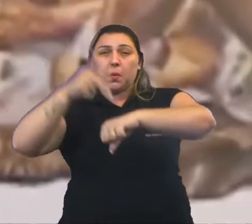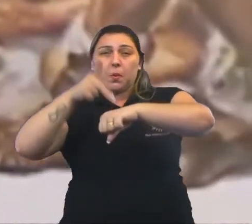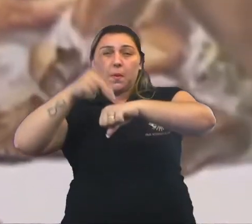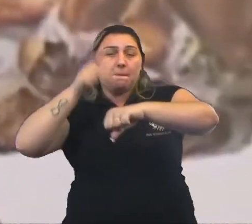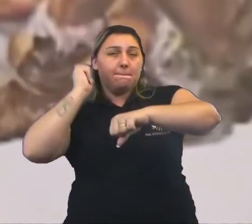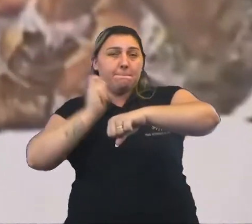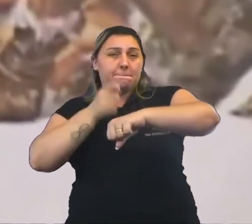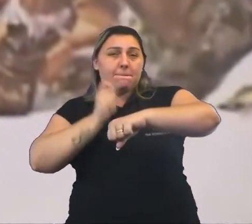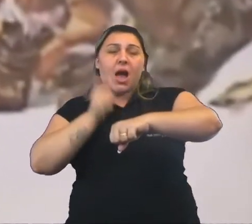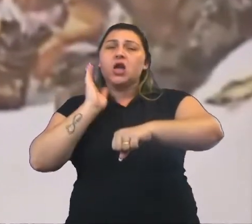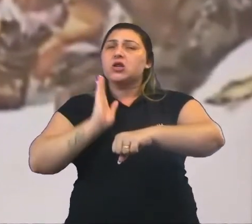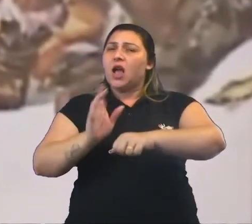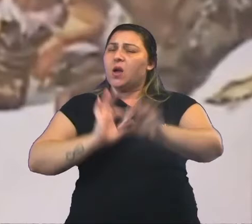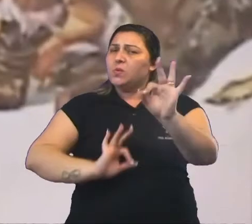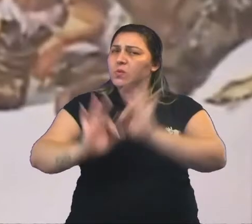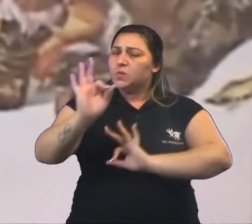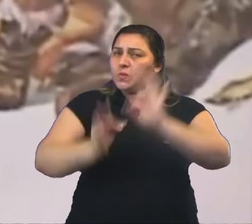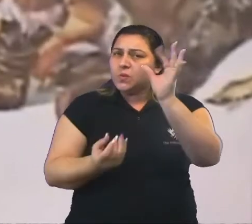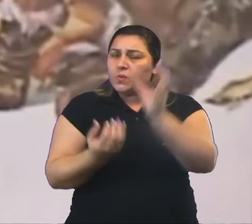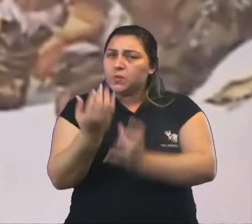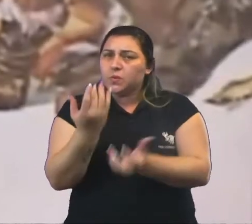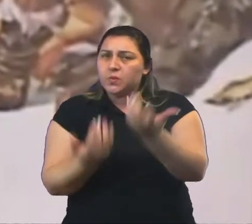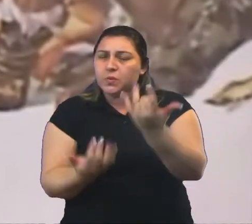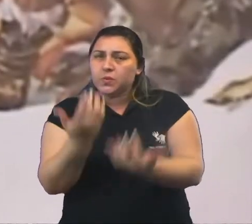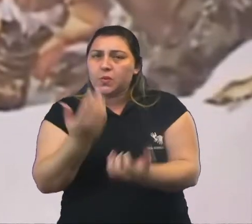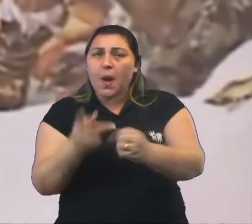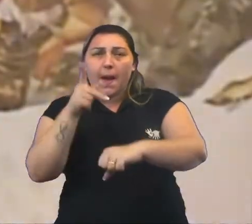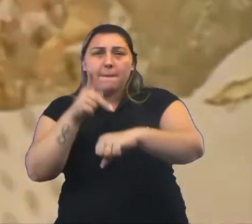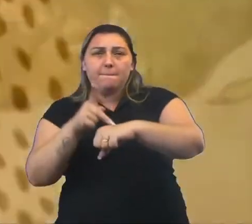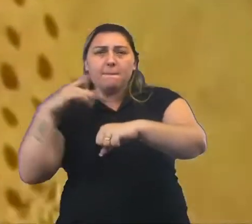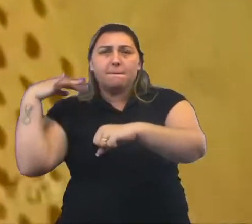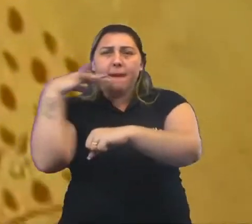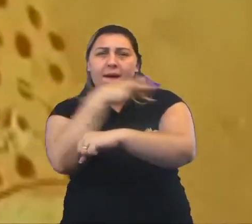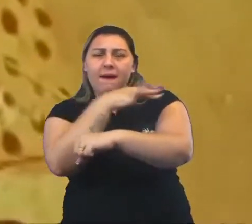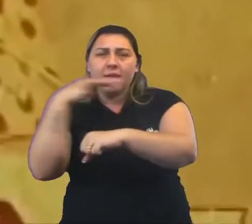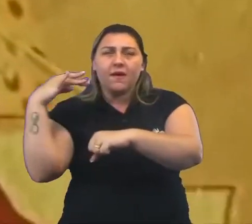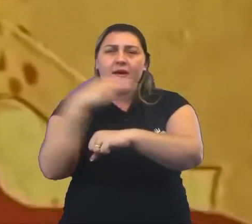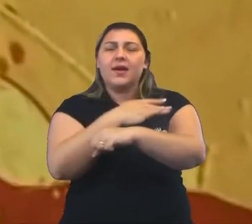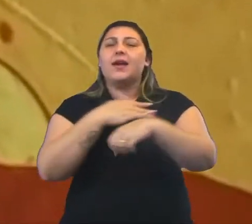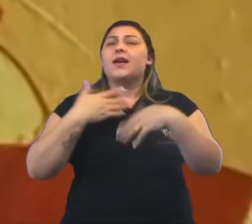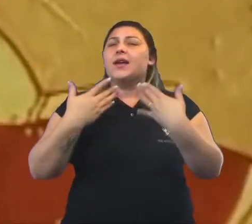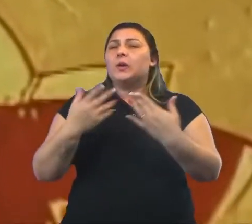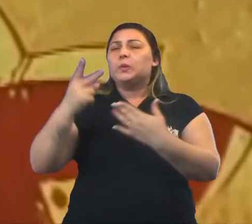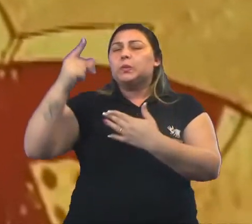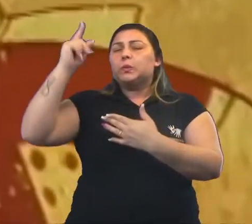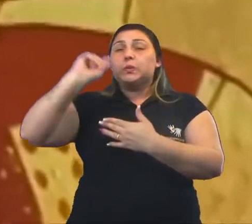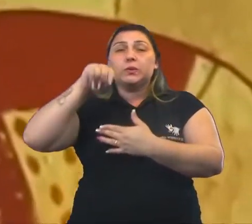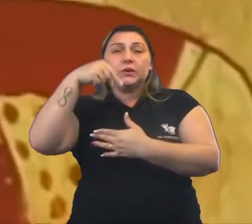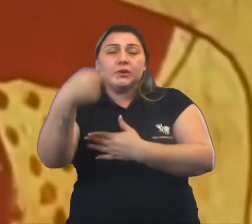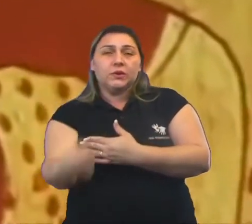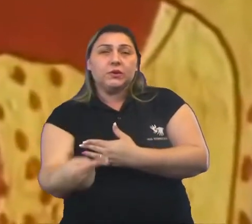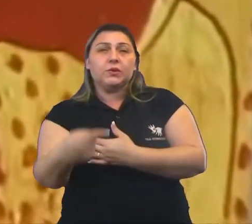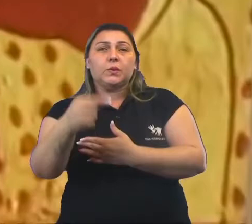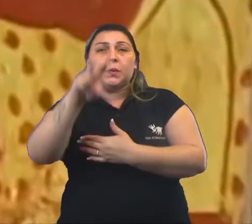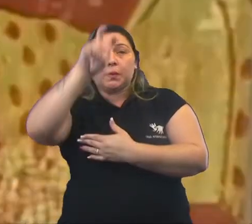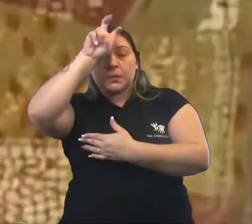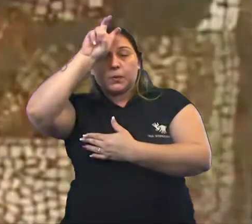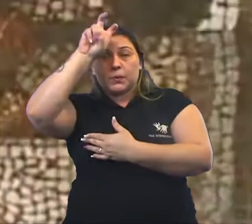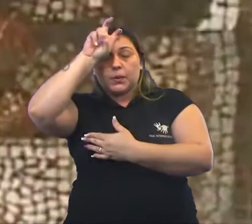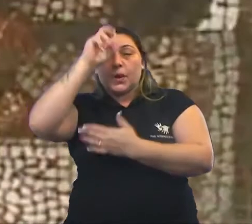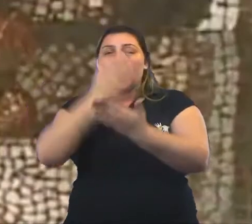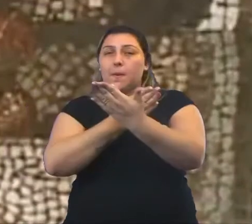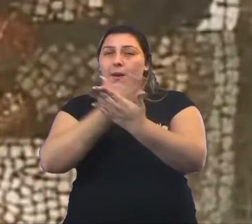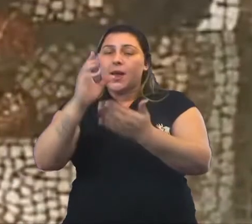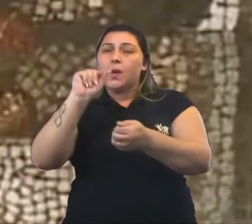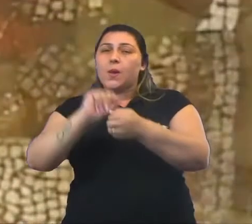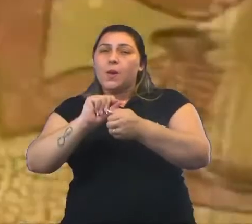Polida já faziam pão, cozinhando sobre uma pedra quente. Muito tempo depois, os egípcios começaram a